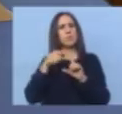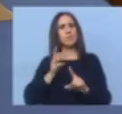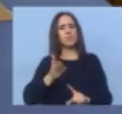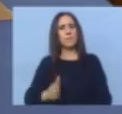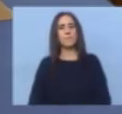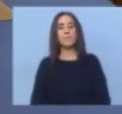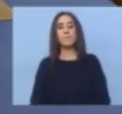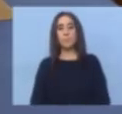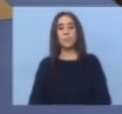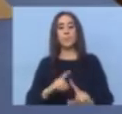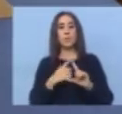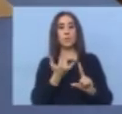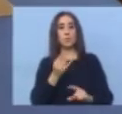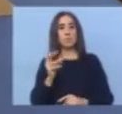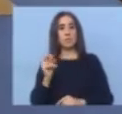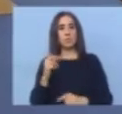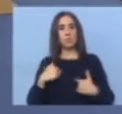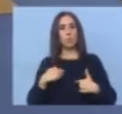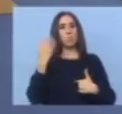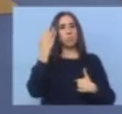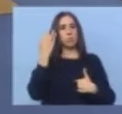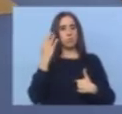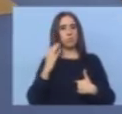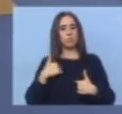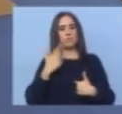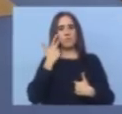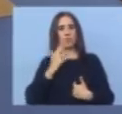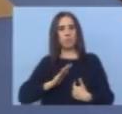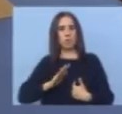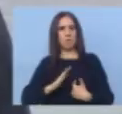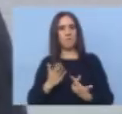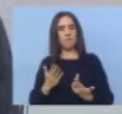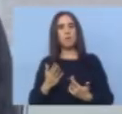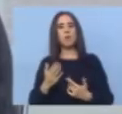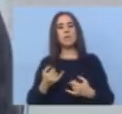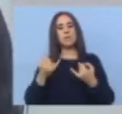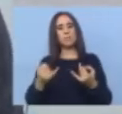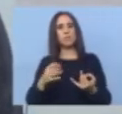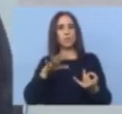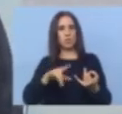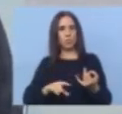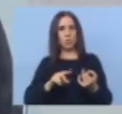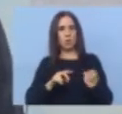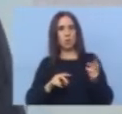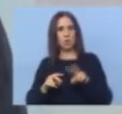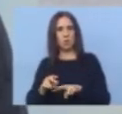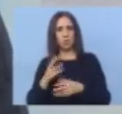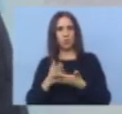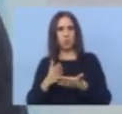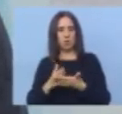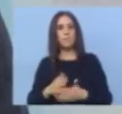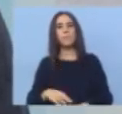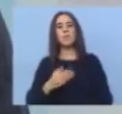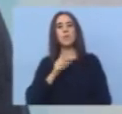em 2013, eu sou do Porto e vivia lá, e só depois é que fui para Lisboa estudar. E comecei a falar com o